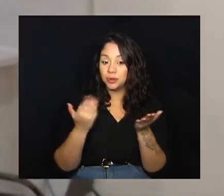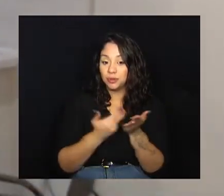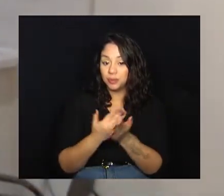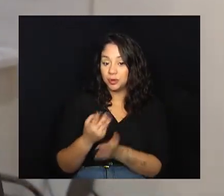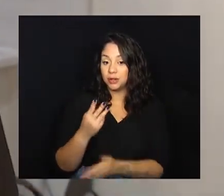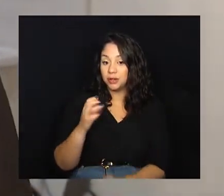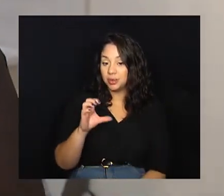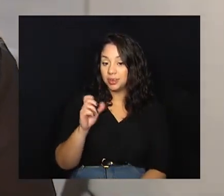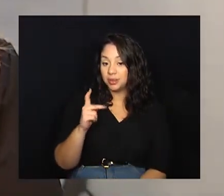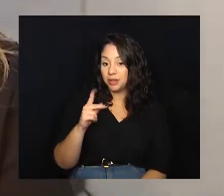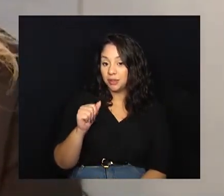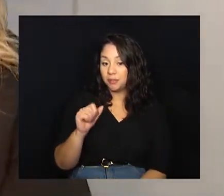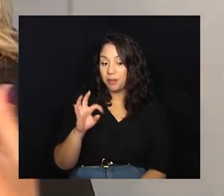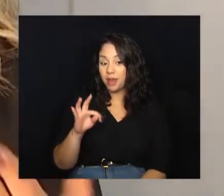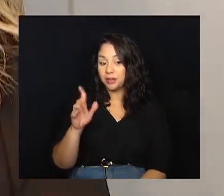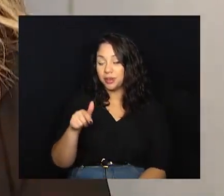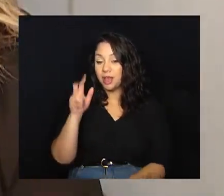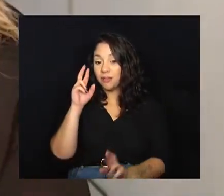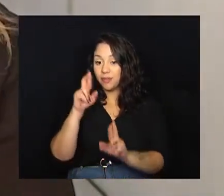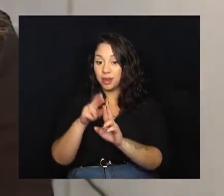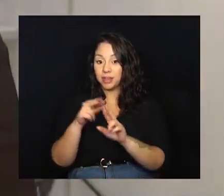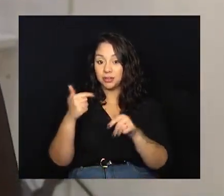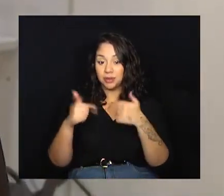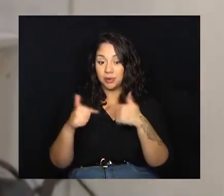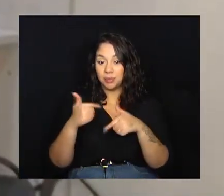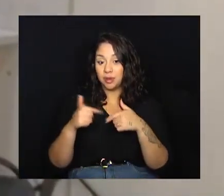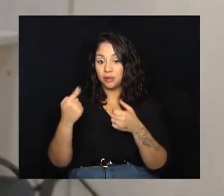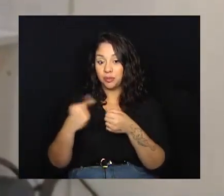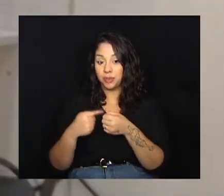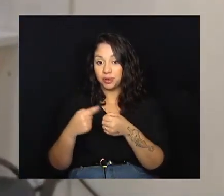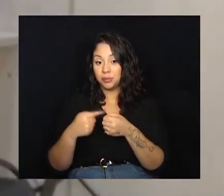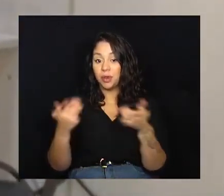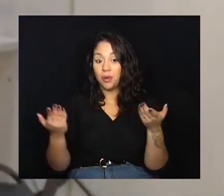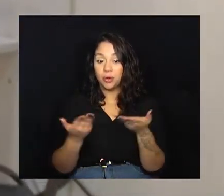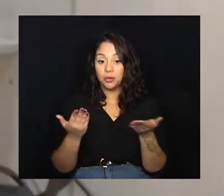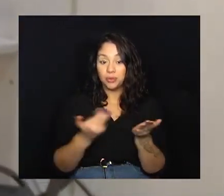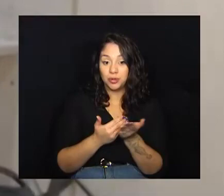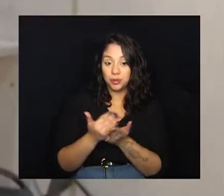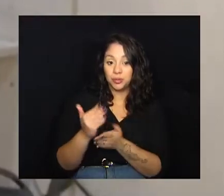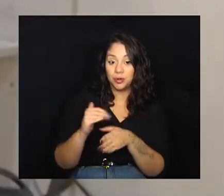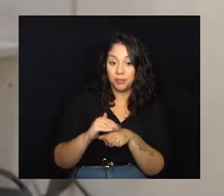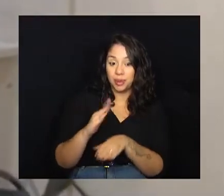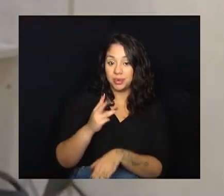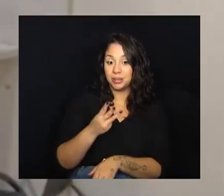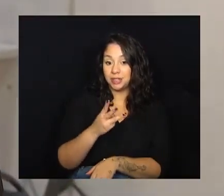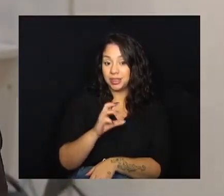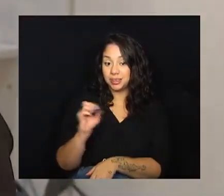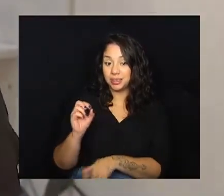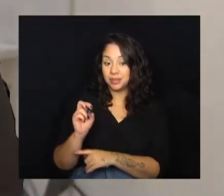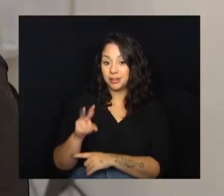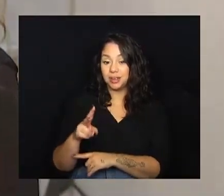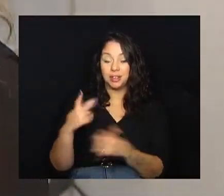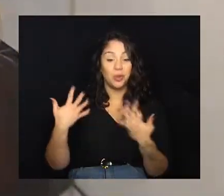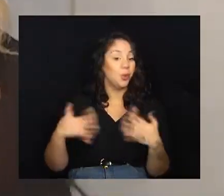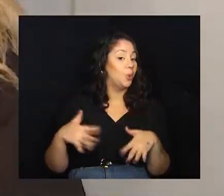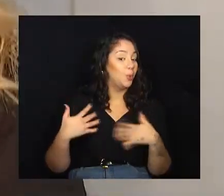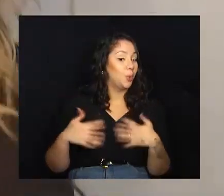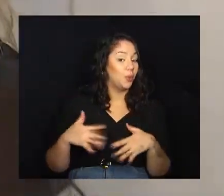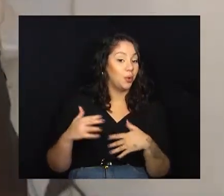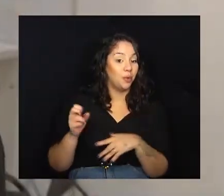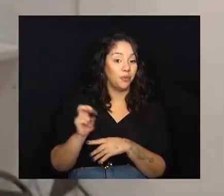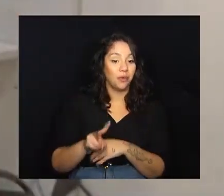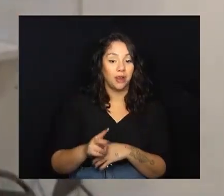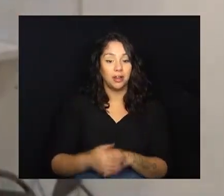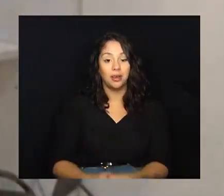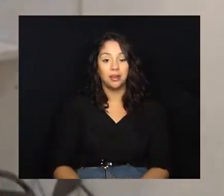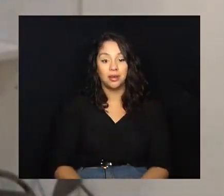que é uma grande referência do trabalhador né do munícipe começou hoje com três mais de 300 vagas são Muitas vagas Viu André